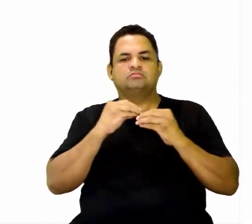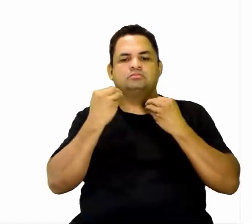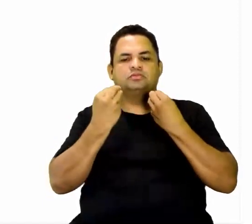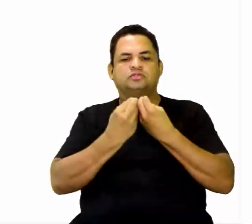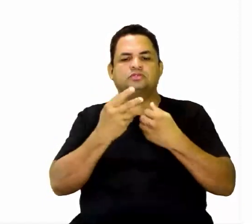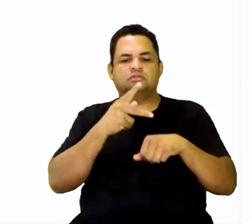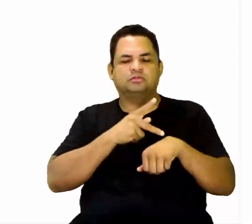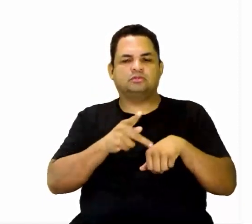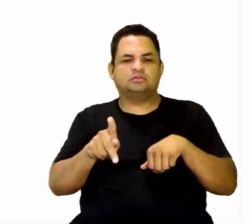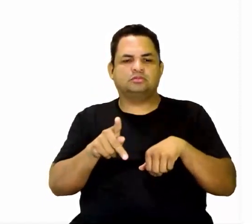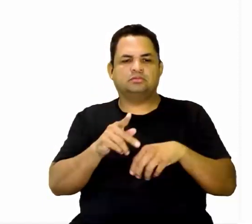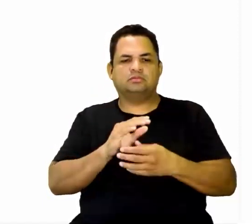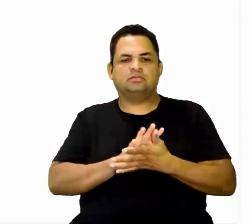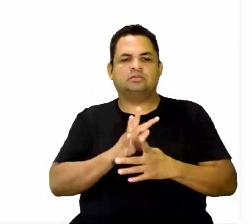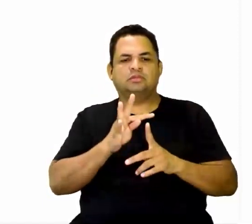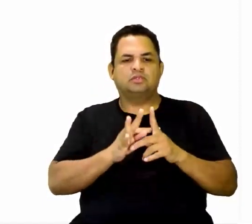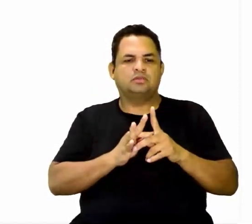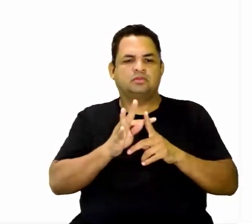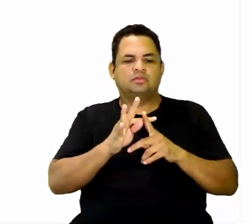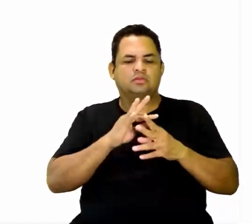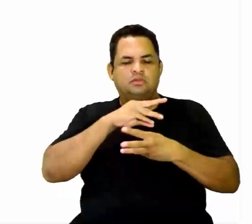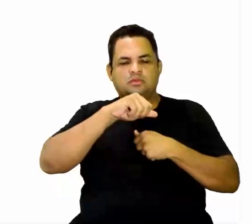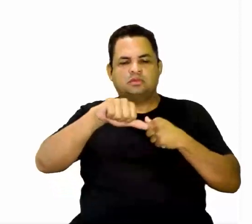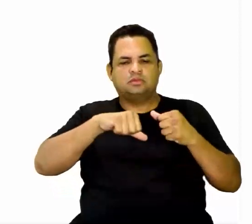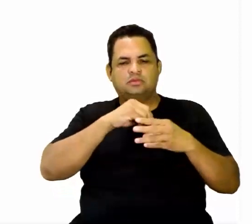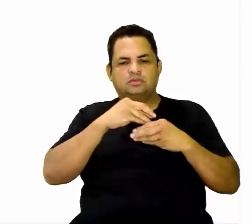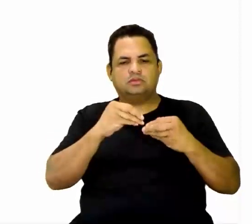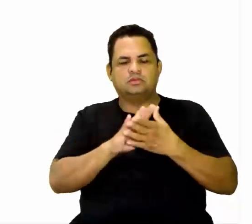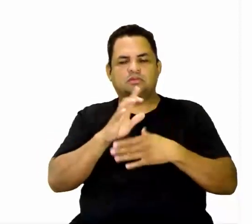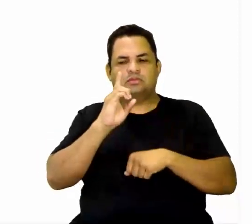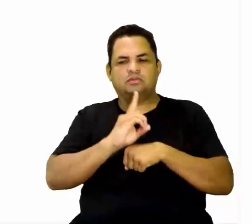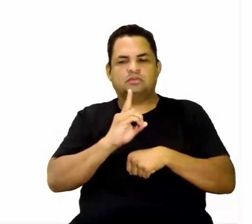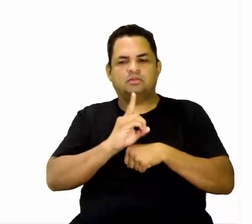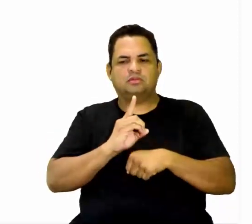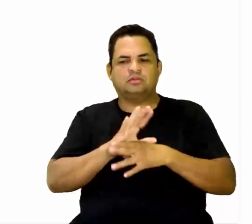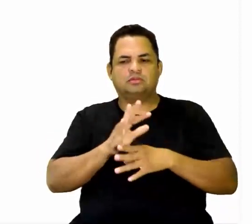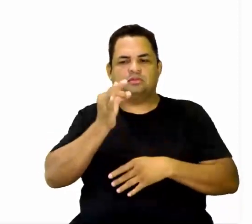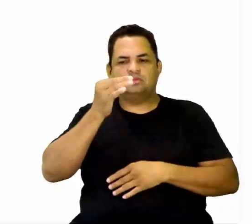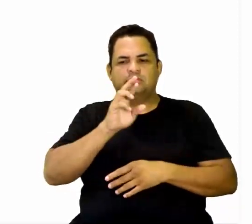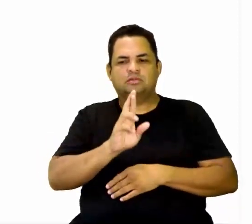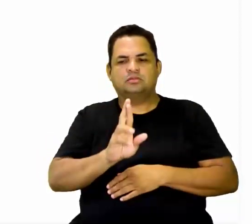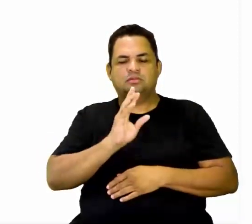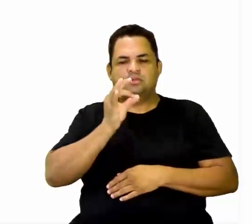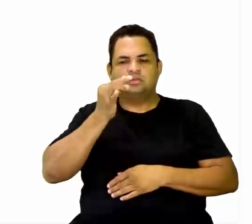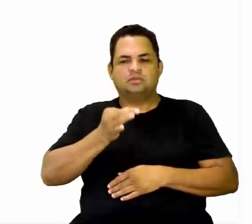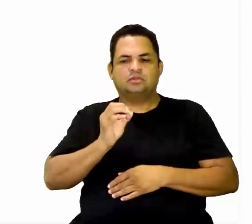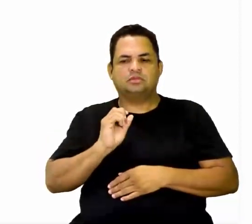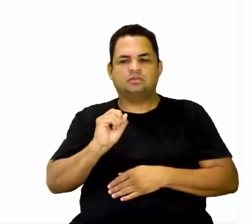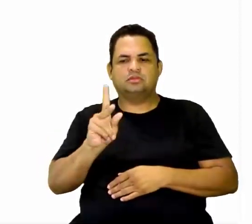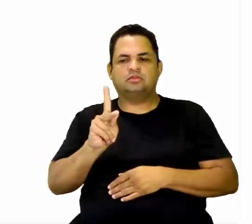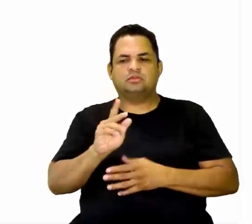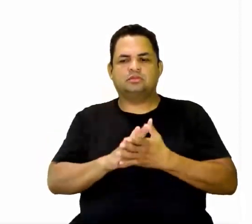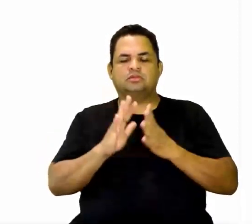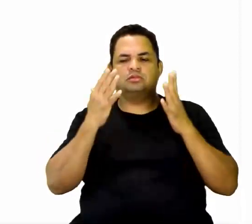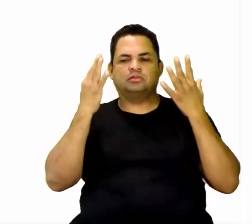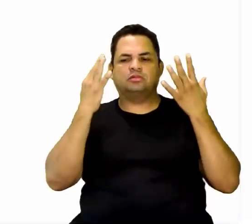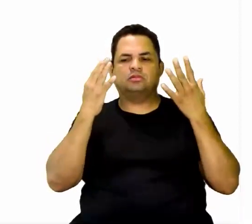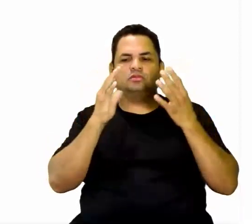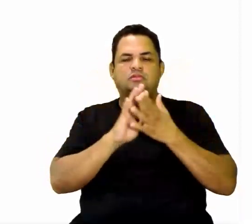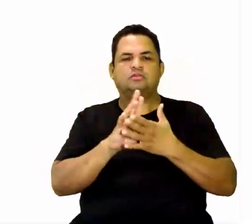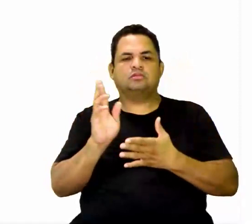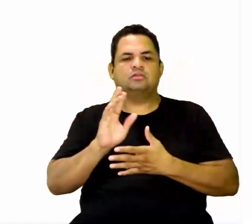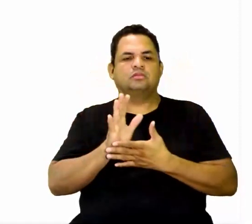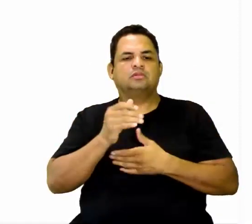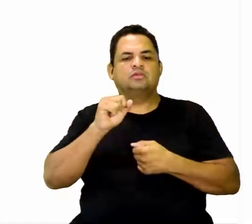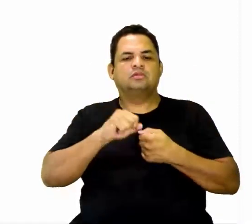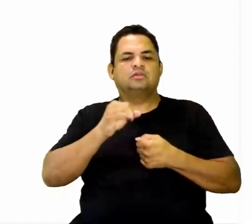Porém, ponto de fusão e densidade seria a resposta correta. Ok? Então, parabéns para quem acertou